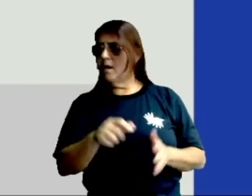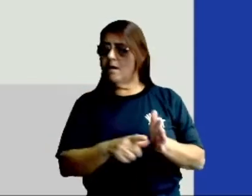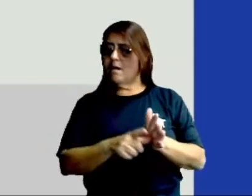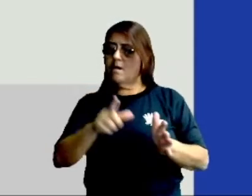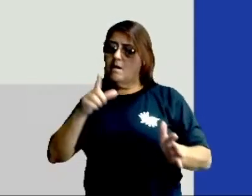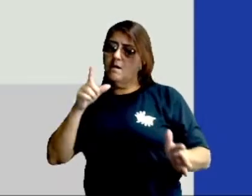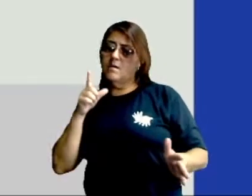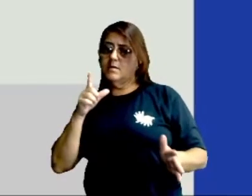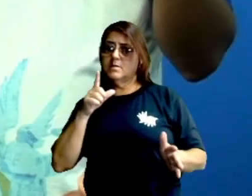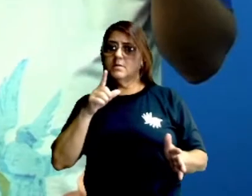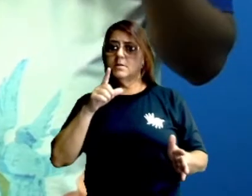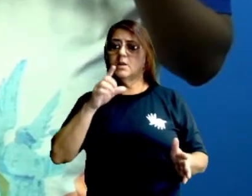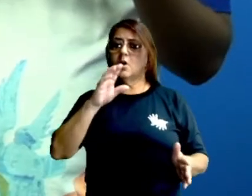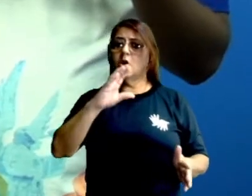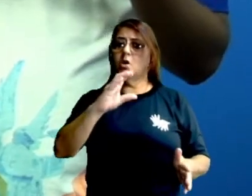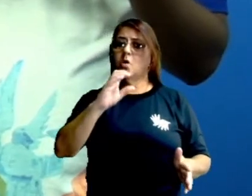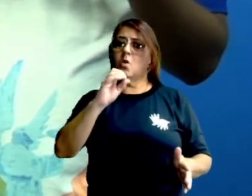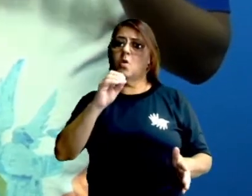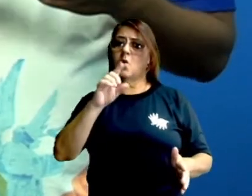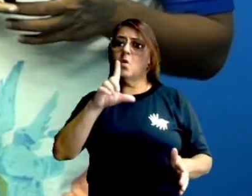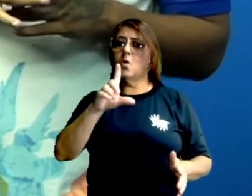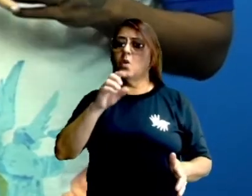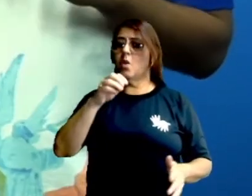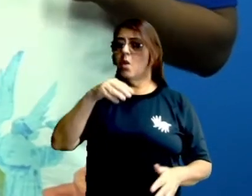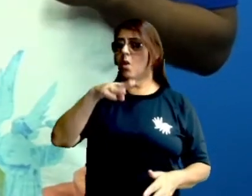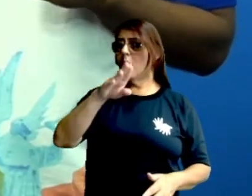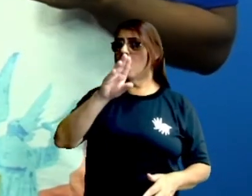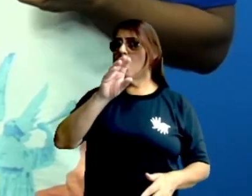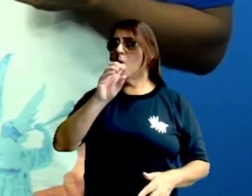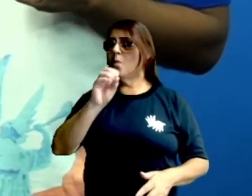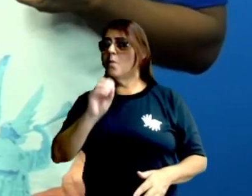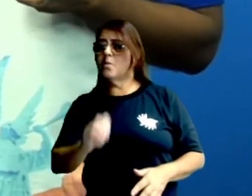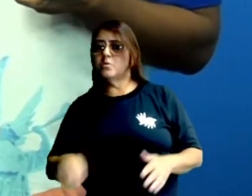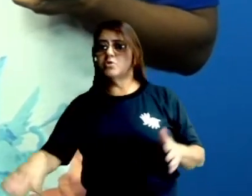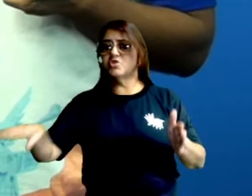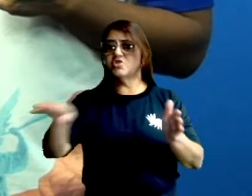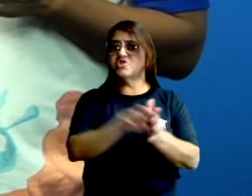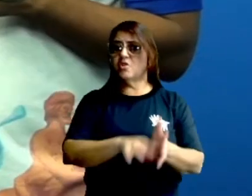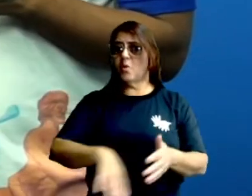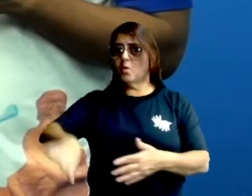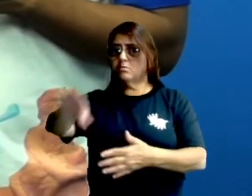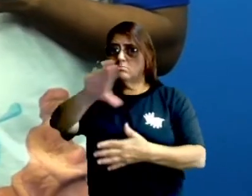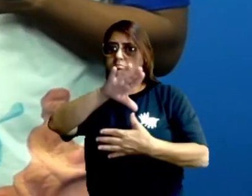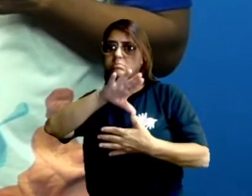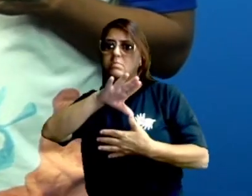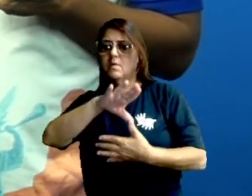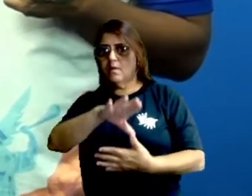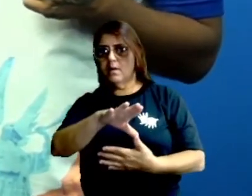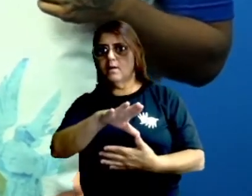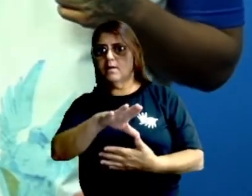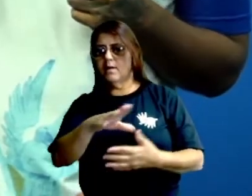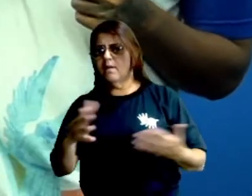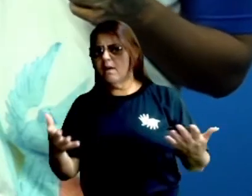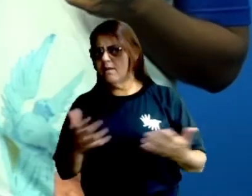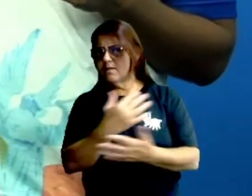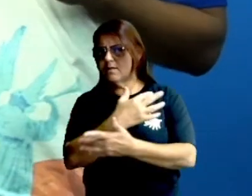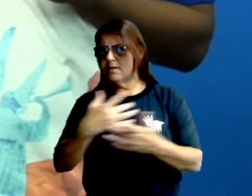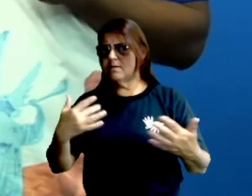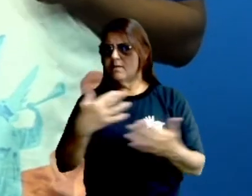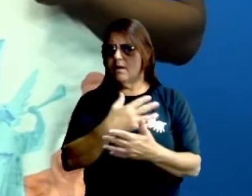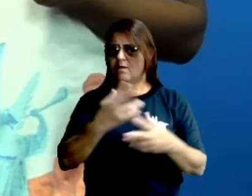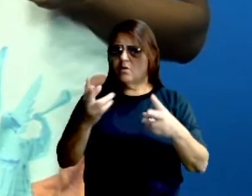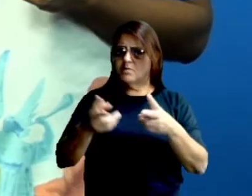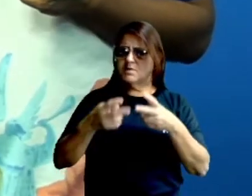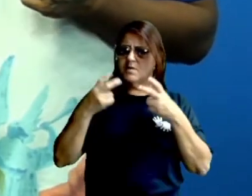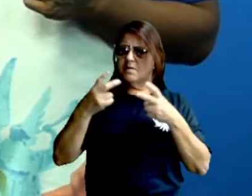Colombo ter chegado à América, tá? Então, como é que essas cidades, a gente viu agora há pouco que